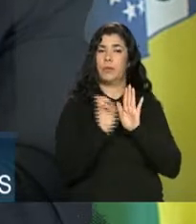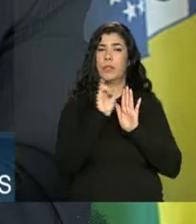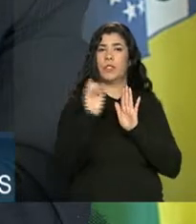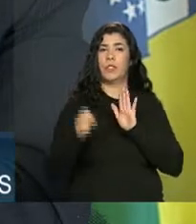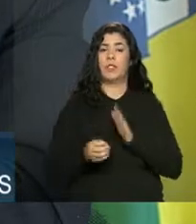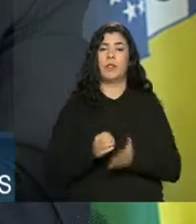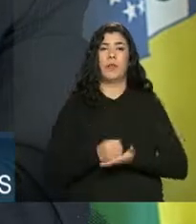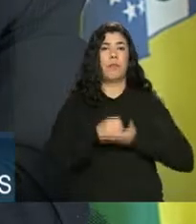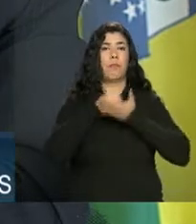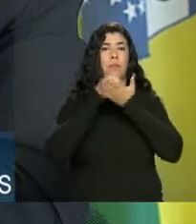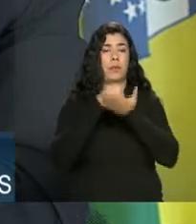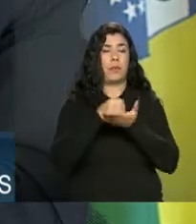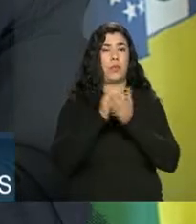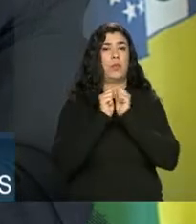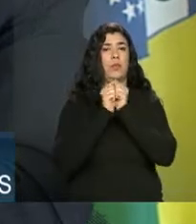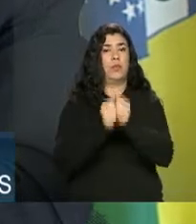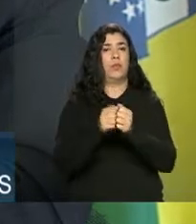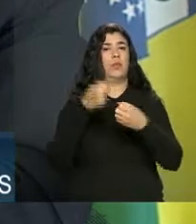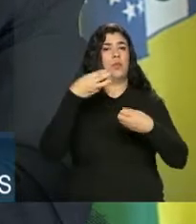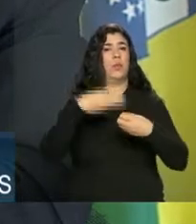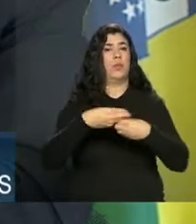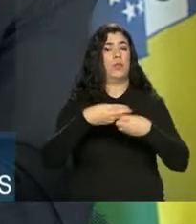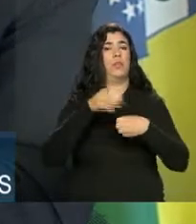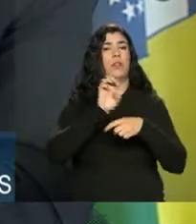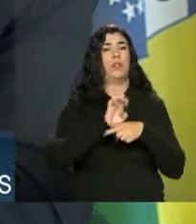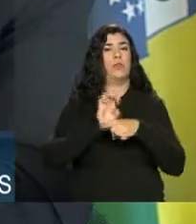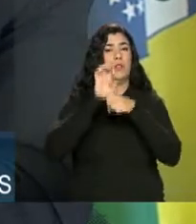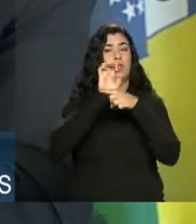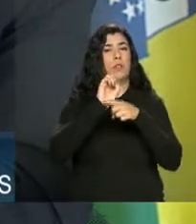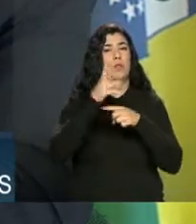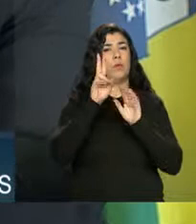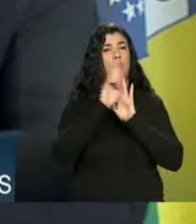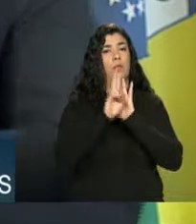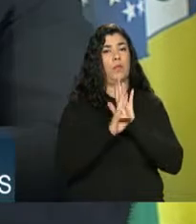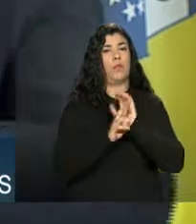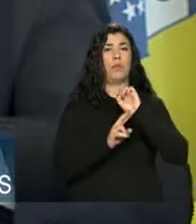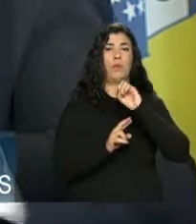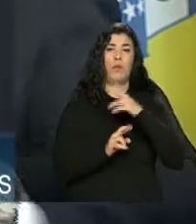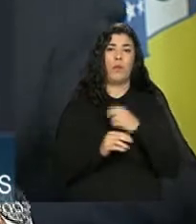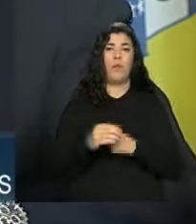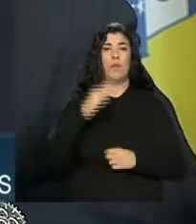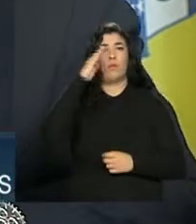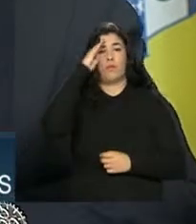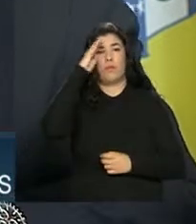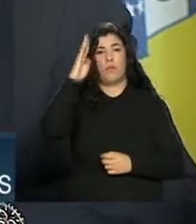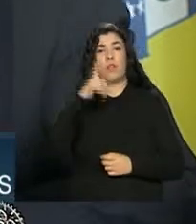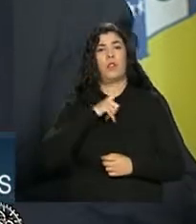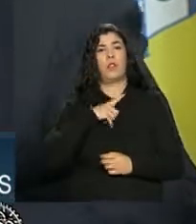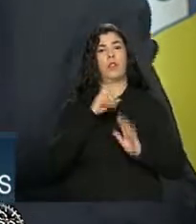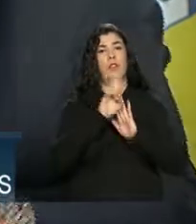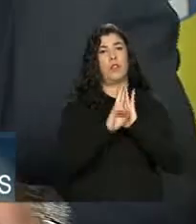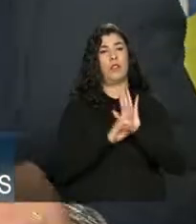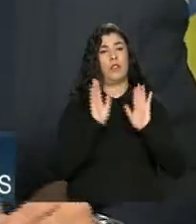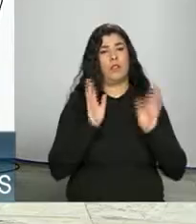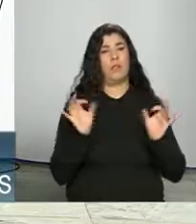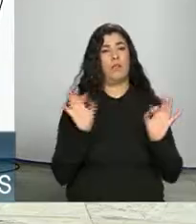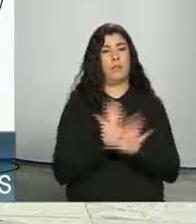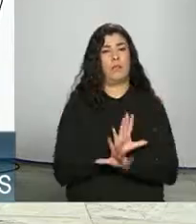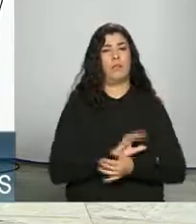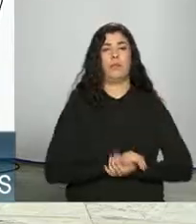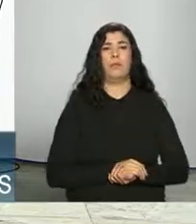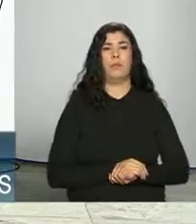vamos apoiar estados e municípios com regra se vamos fazer vi o exército aí já tem a regra estabelecida